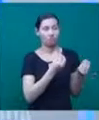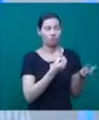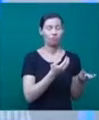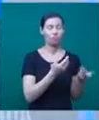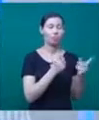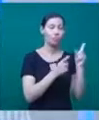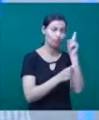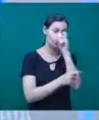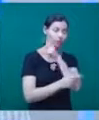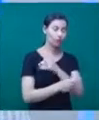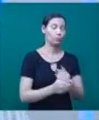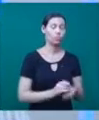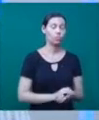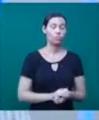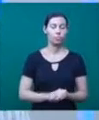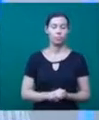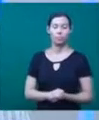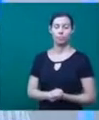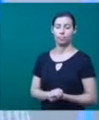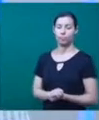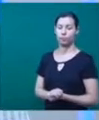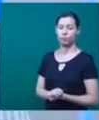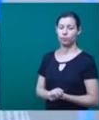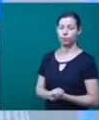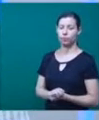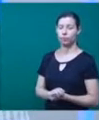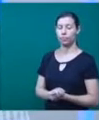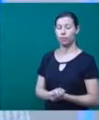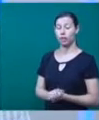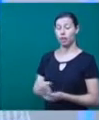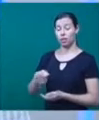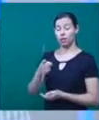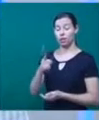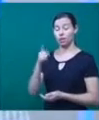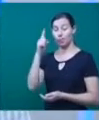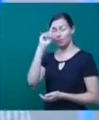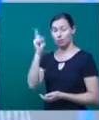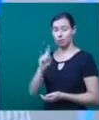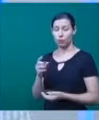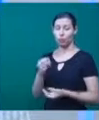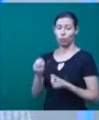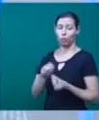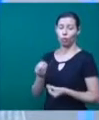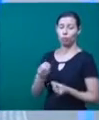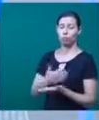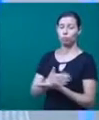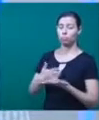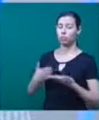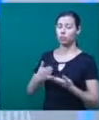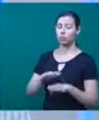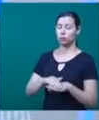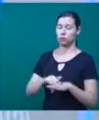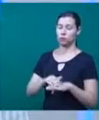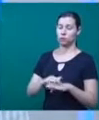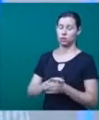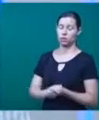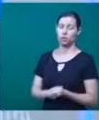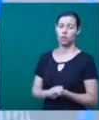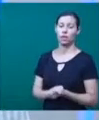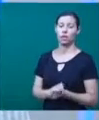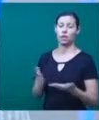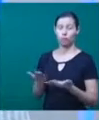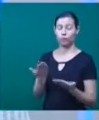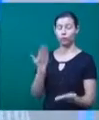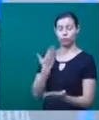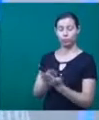mesmo? Infelizmente, a gente não sabe muito bem a etiologia, o que dá o começo dessa doença. Ela é muito estudada,